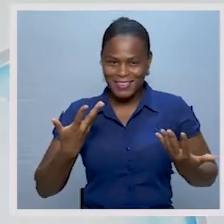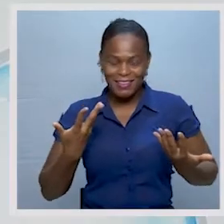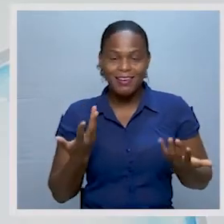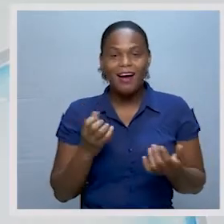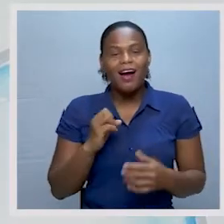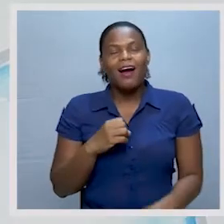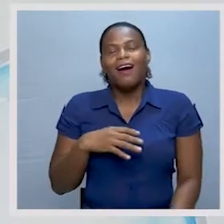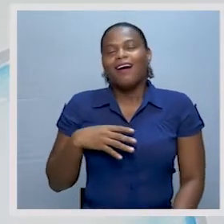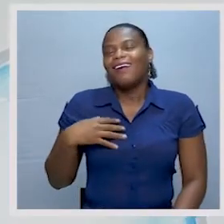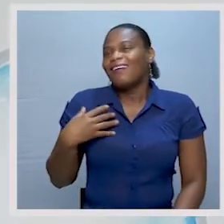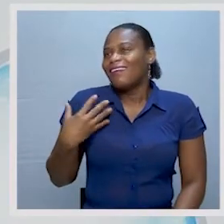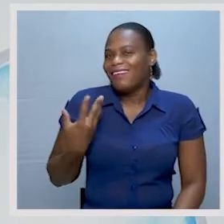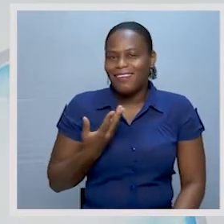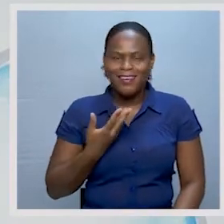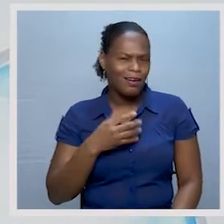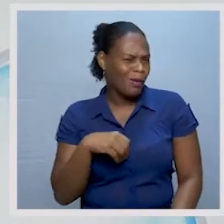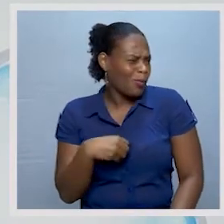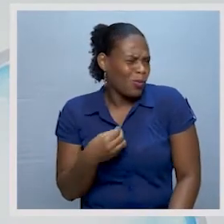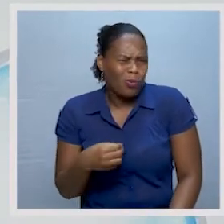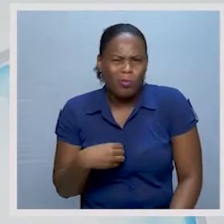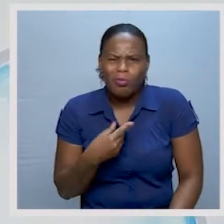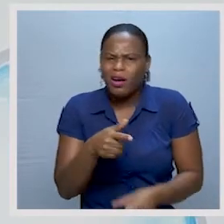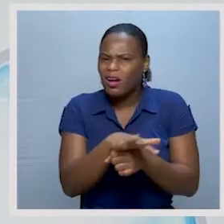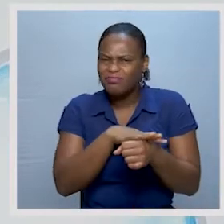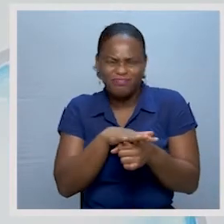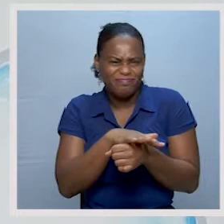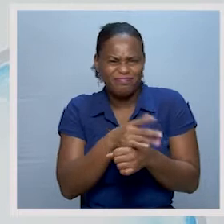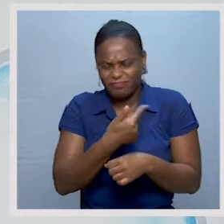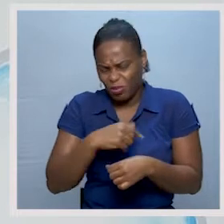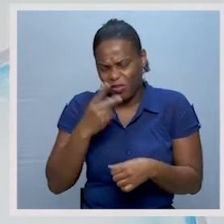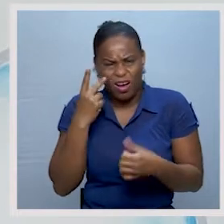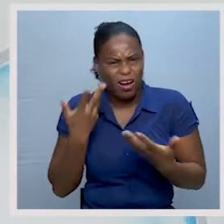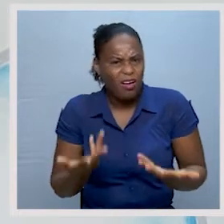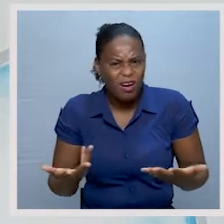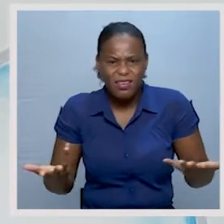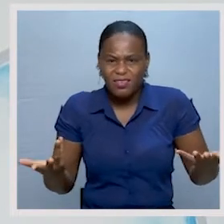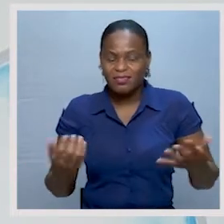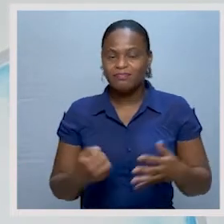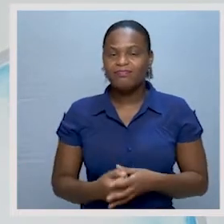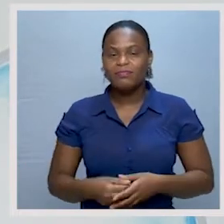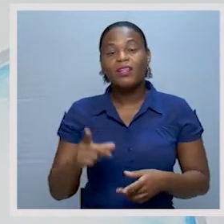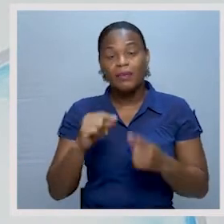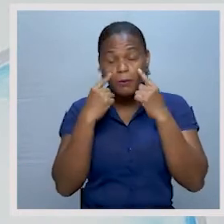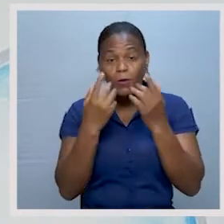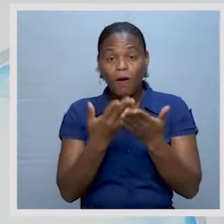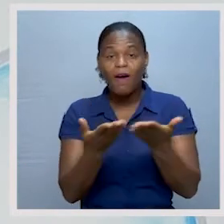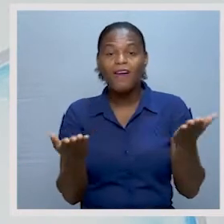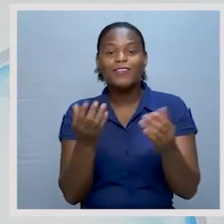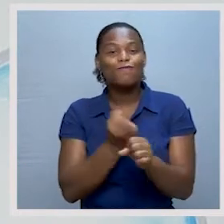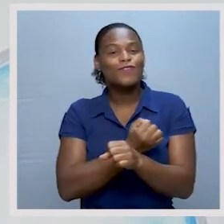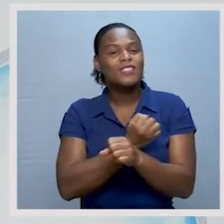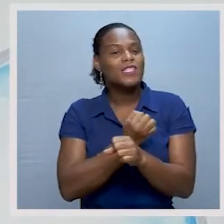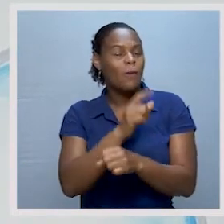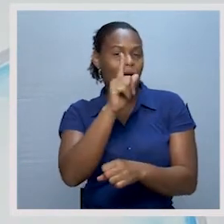também dizer, estou muito preocupada com esta situação que estamos a passar. Também demonstra